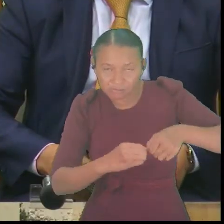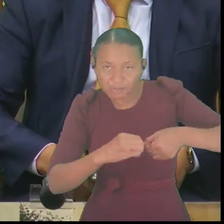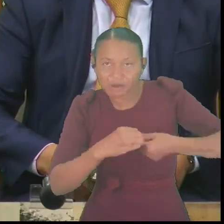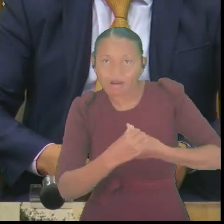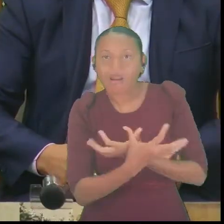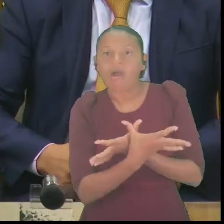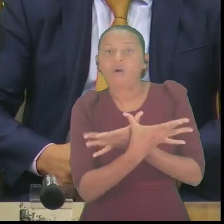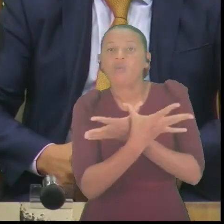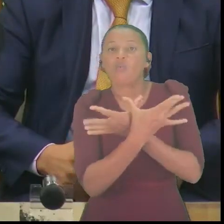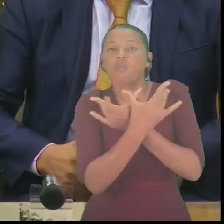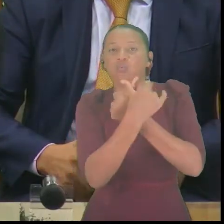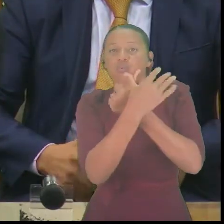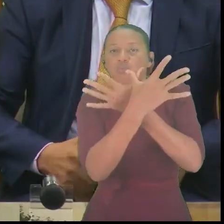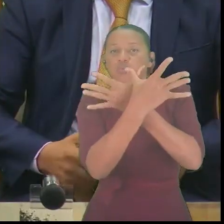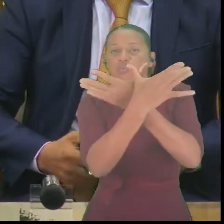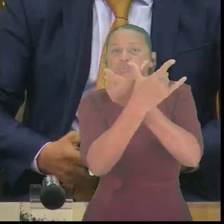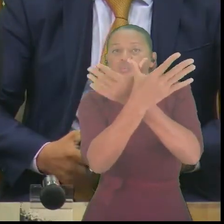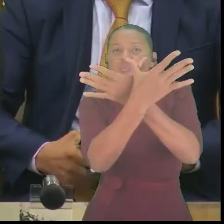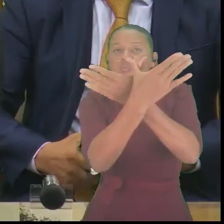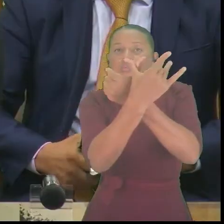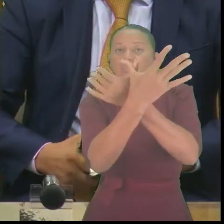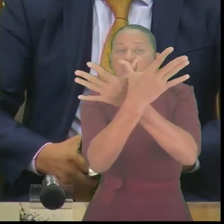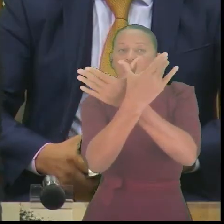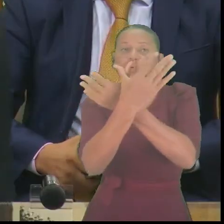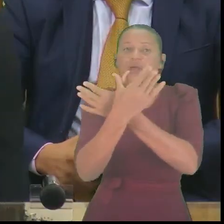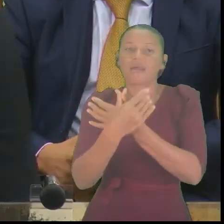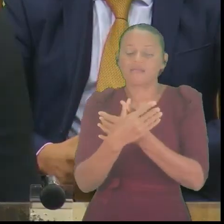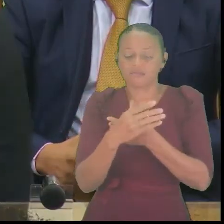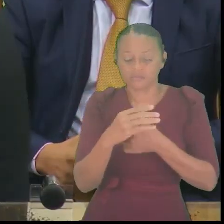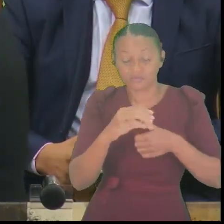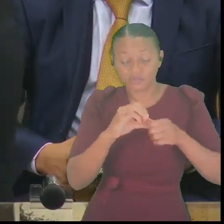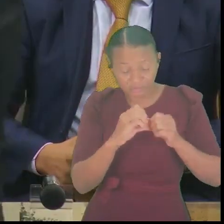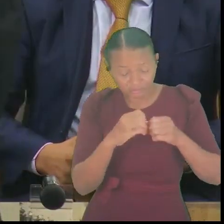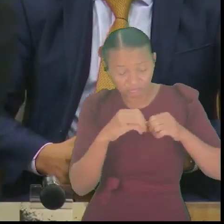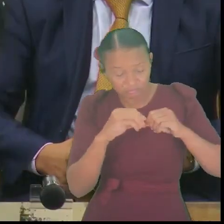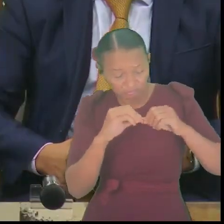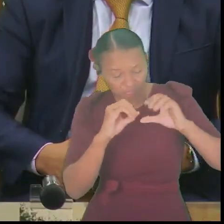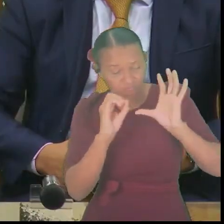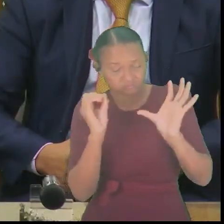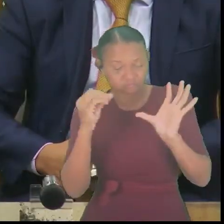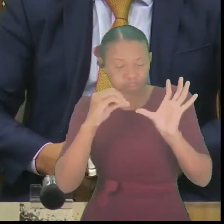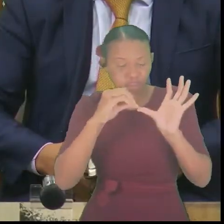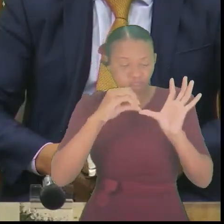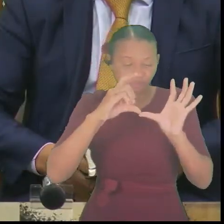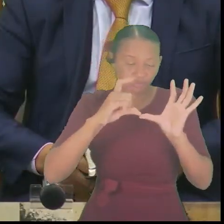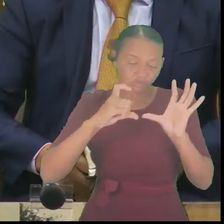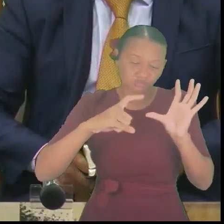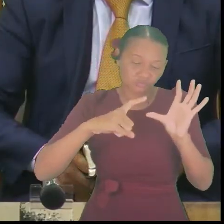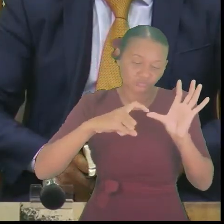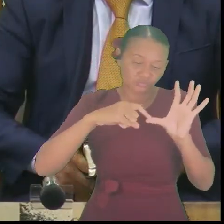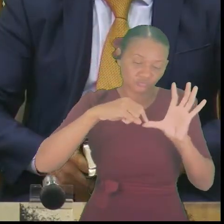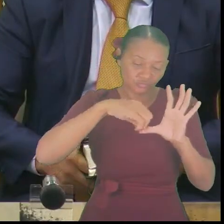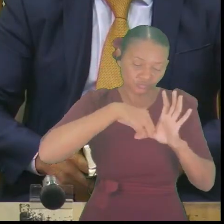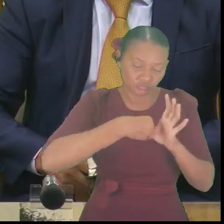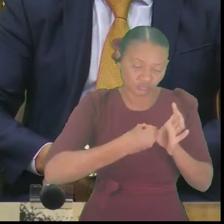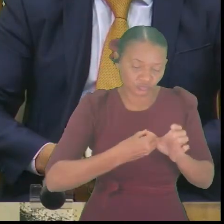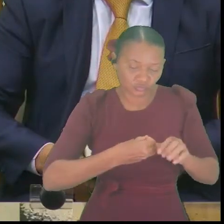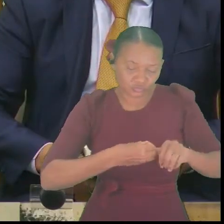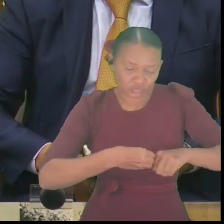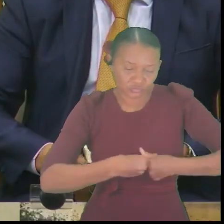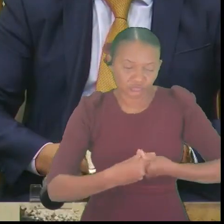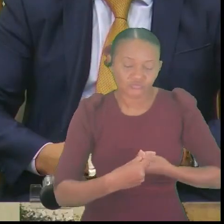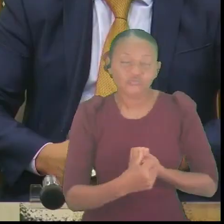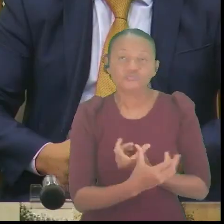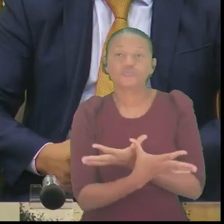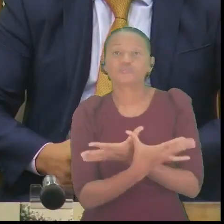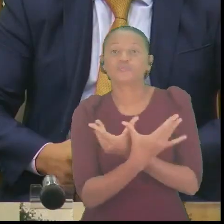sofreu uma metamorfose. Aí a casinha começa a quebrar. Quando sai, a borboletinha começa a bater a asa. Você fala, eu sabia